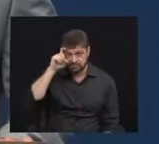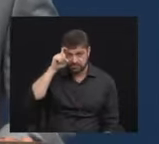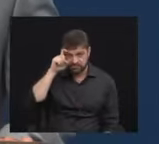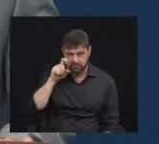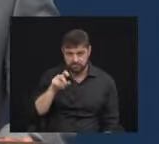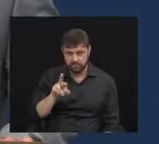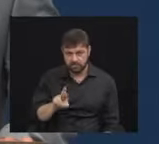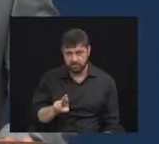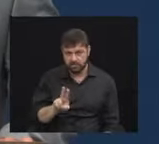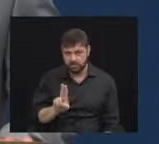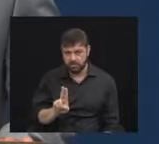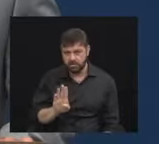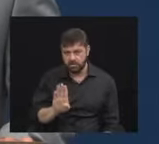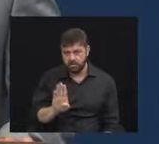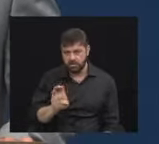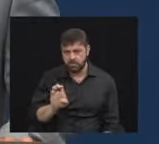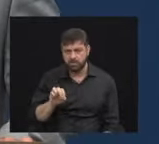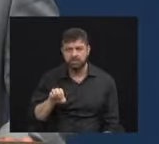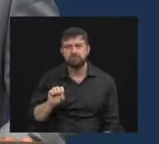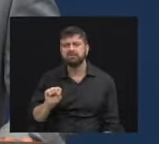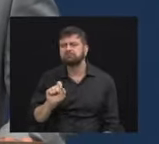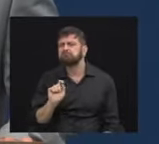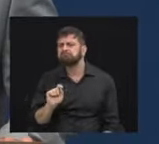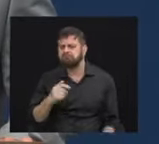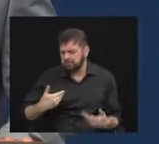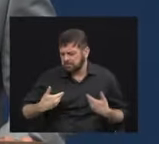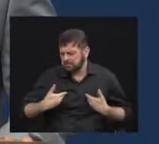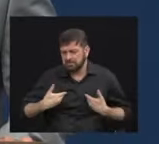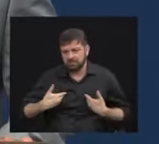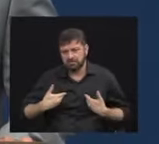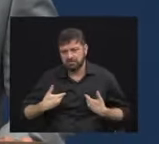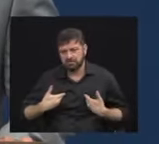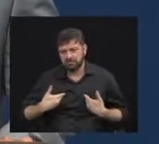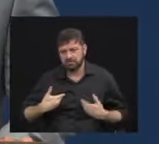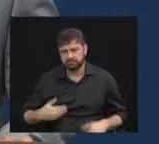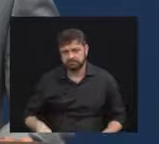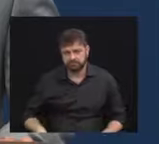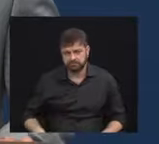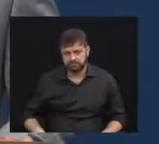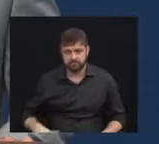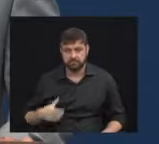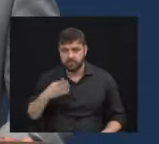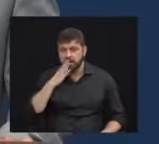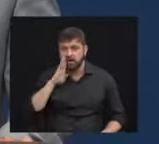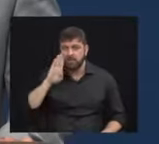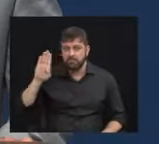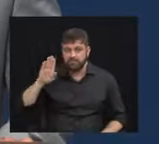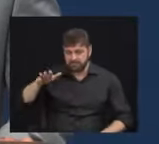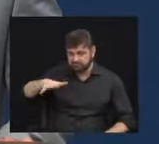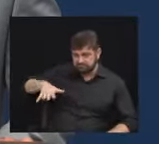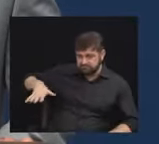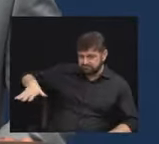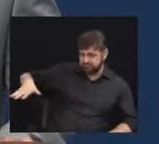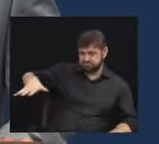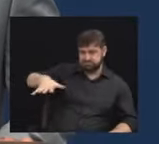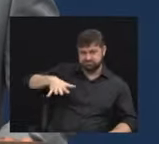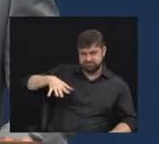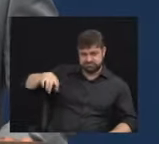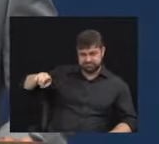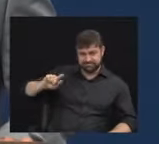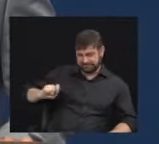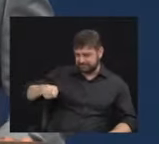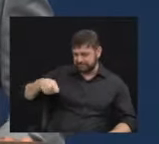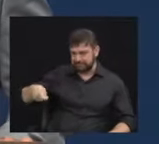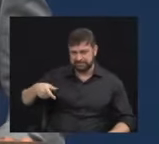Rubens Gás é uma incógnita. Rubens Gás foi gerado da promessa de uma região que vive o estigma